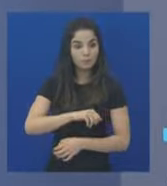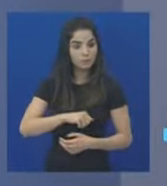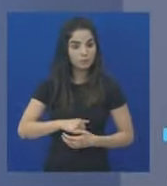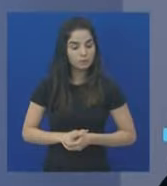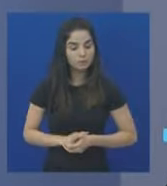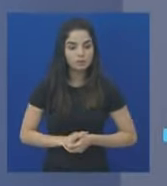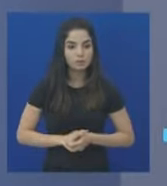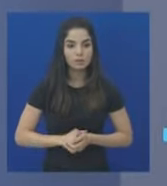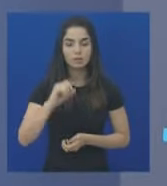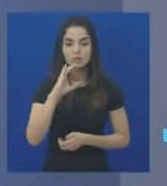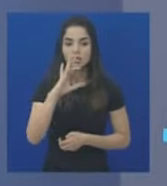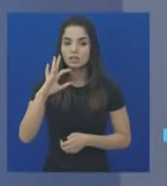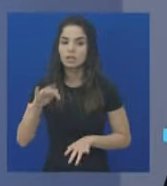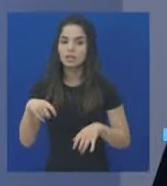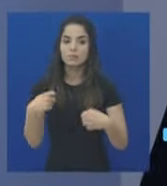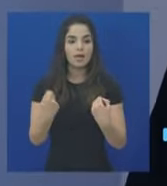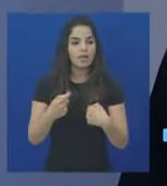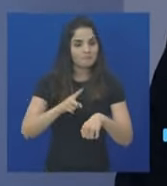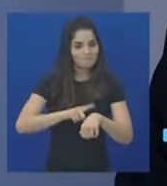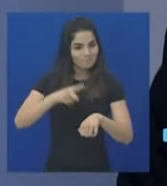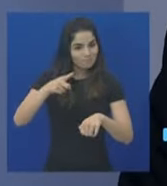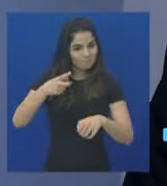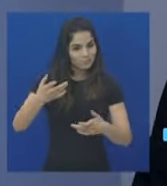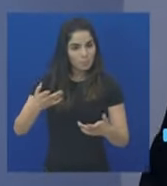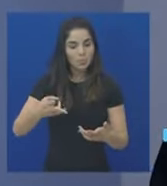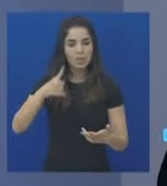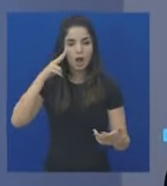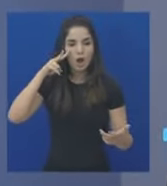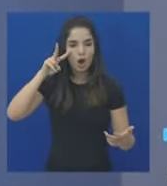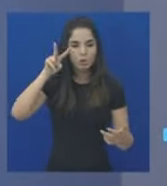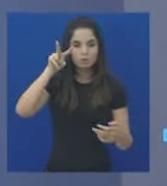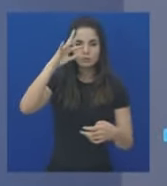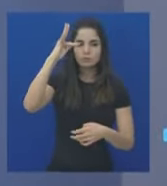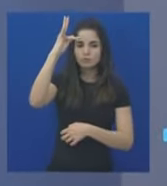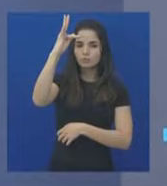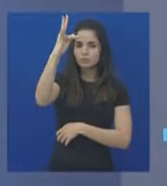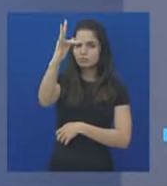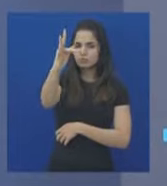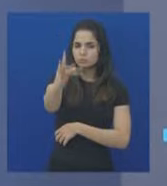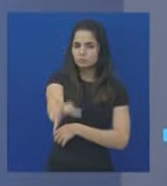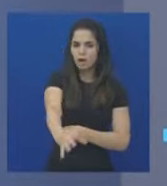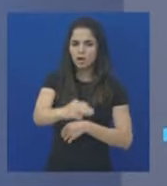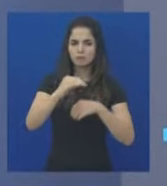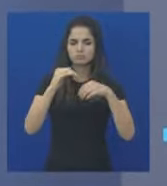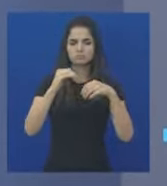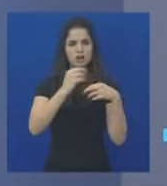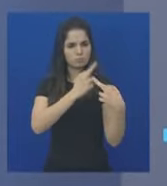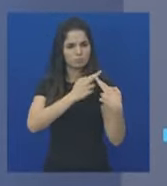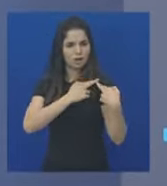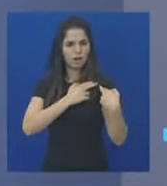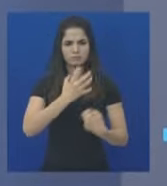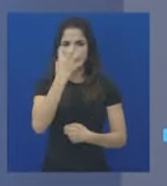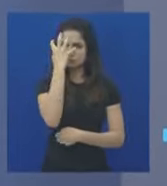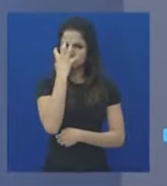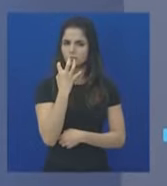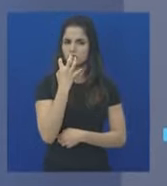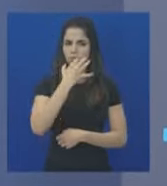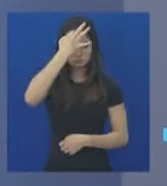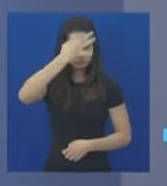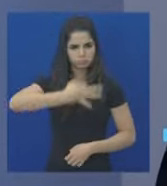Cabo Frio precisa, nesse momento, de olhar para o futuro, de ter responsabilidade, seriedade e